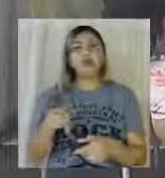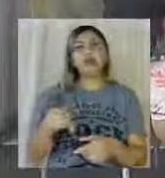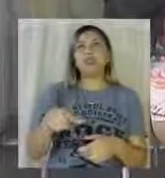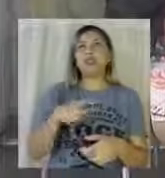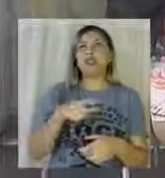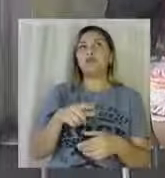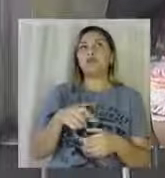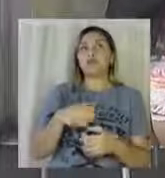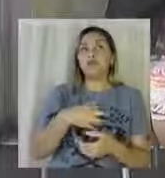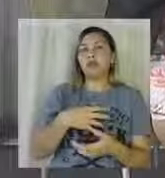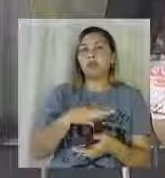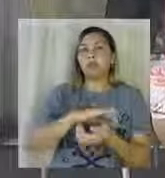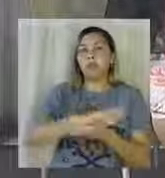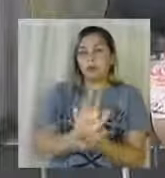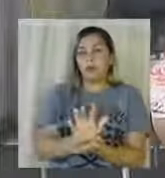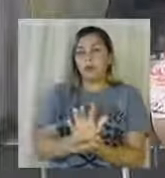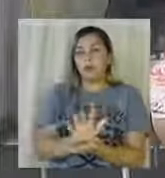surda?